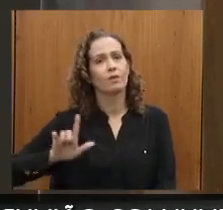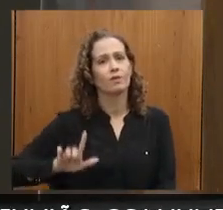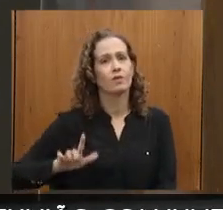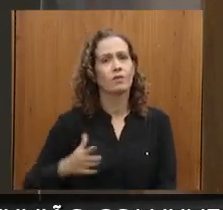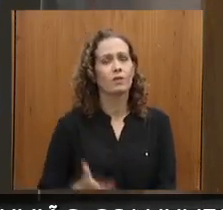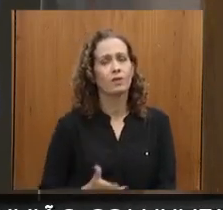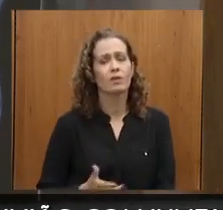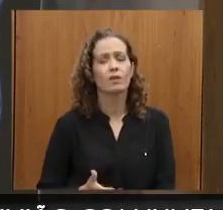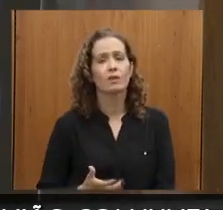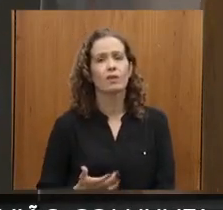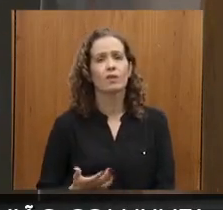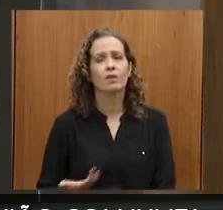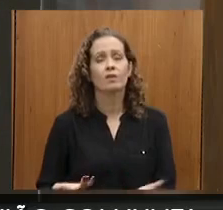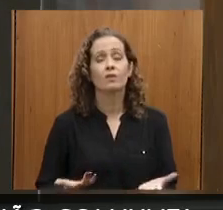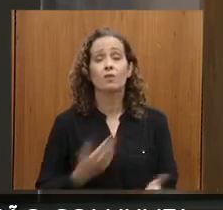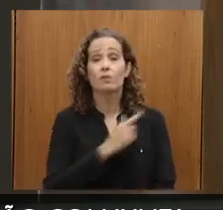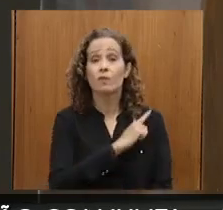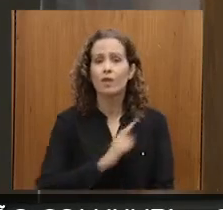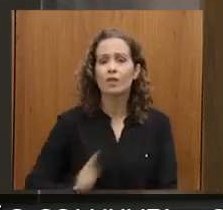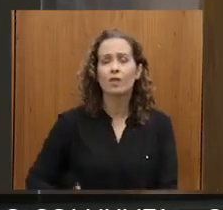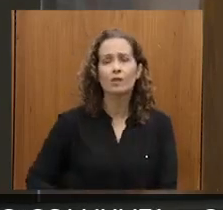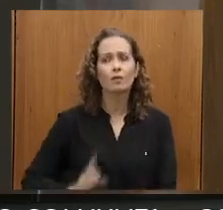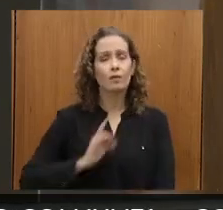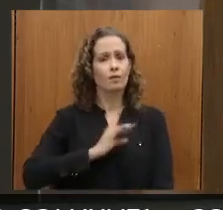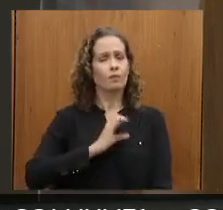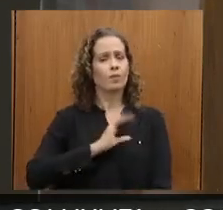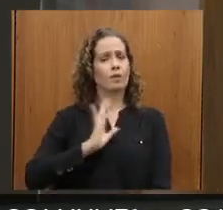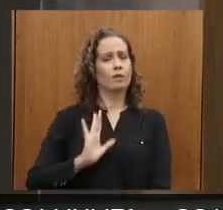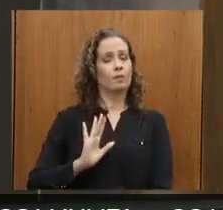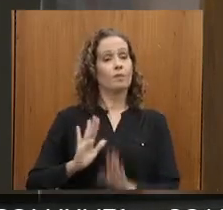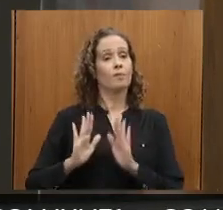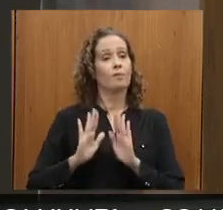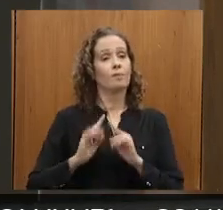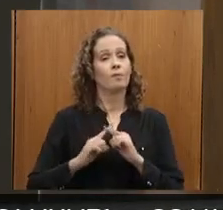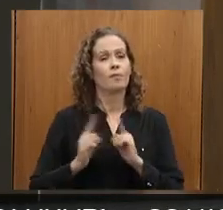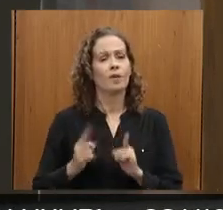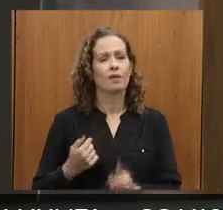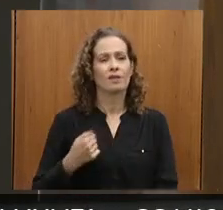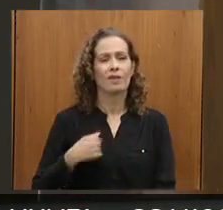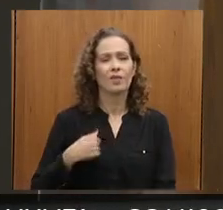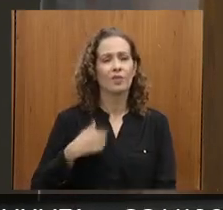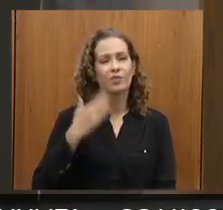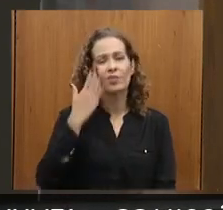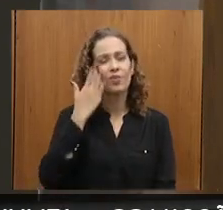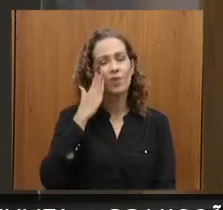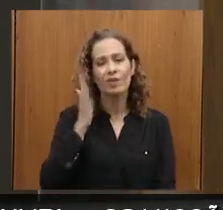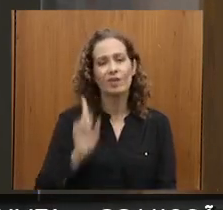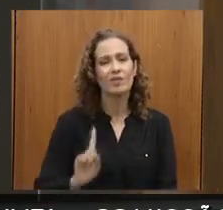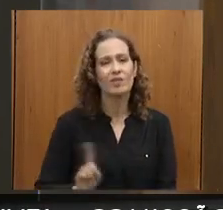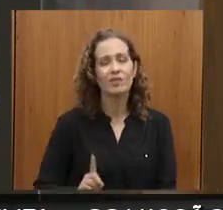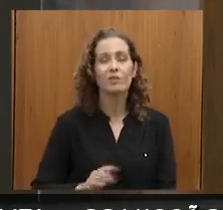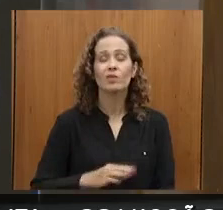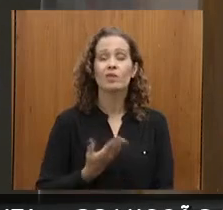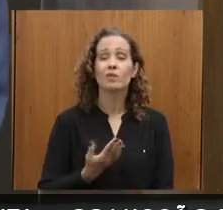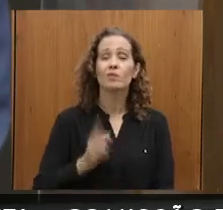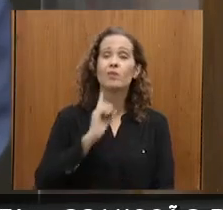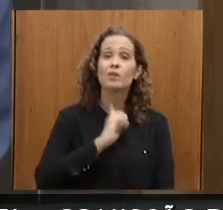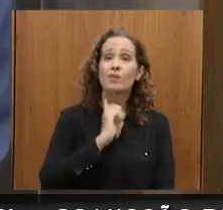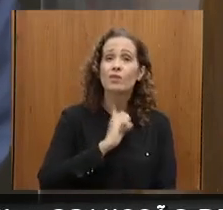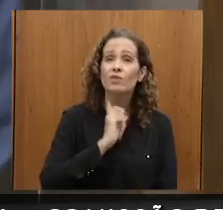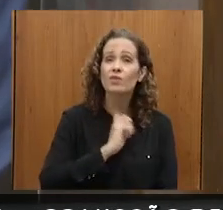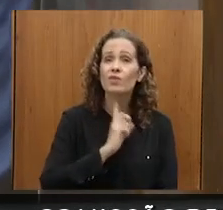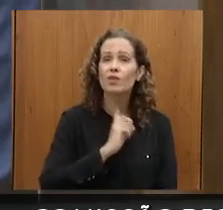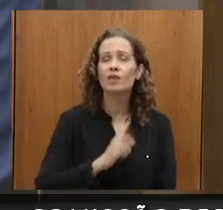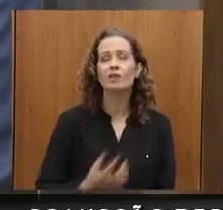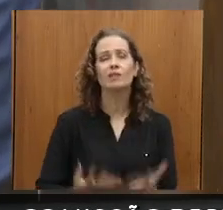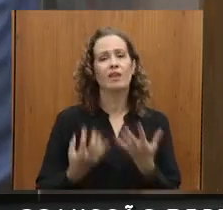de receio do governador, mas não acredito que Minas Gerais deva se submeter a essa lógica,